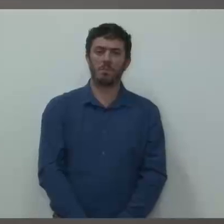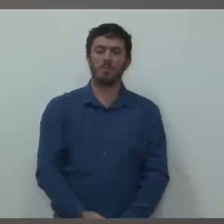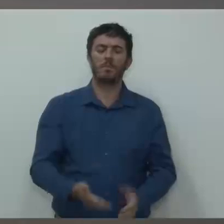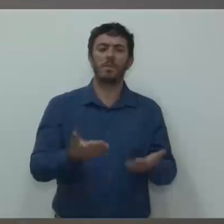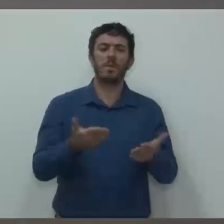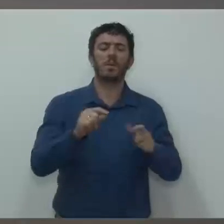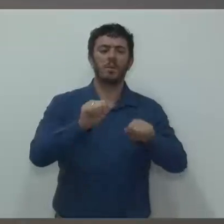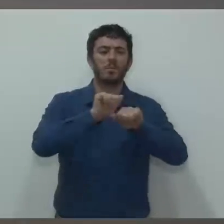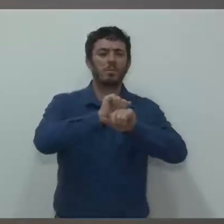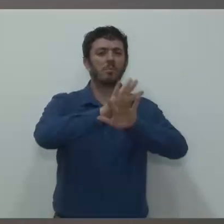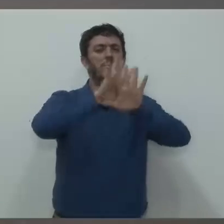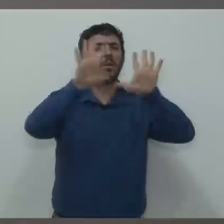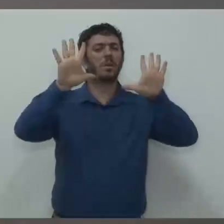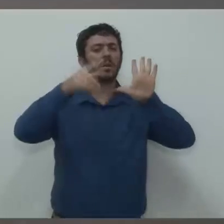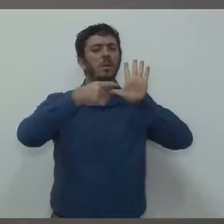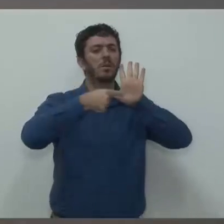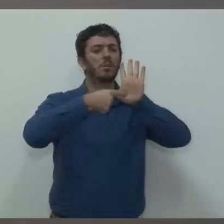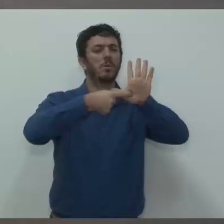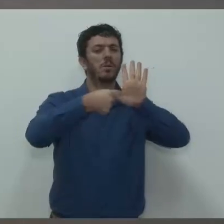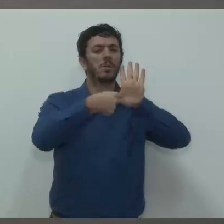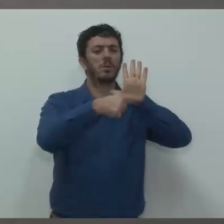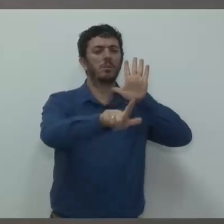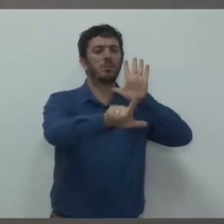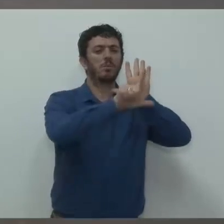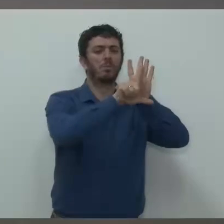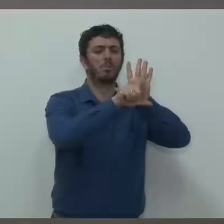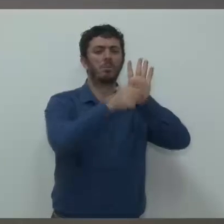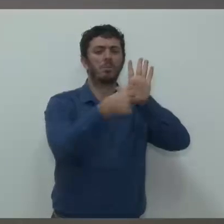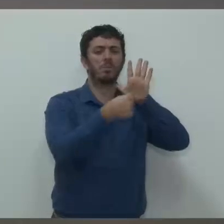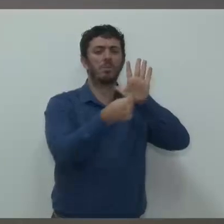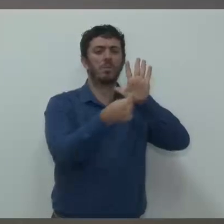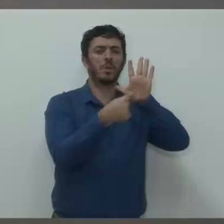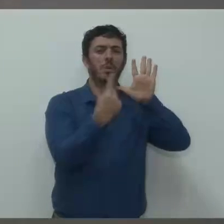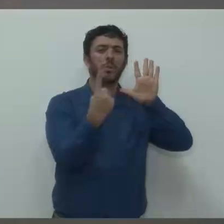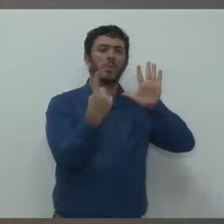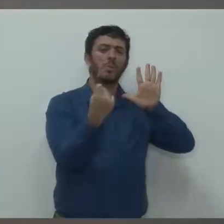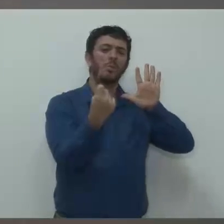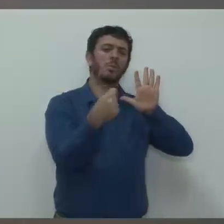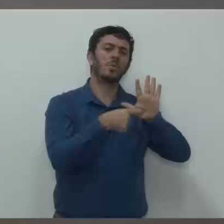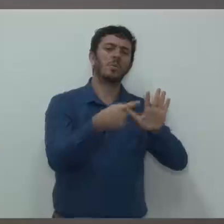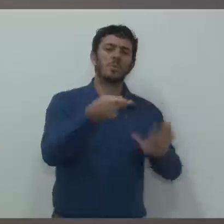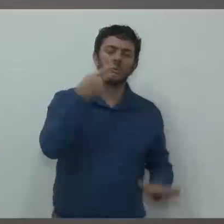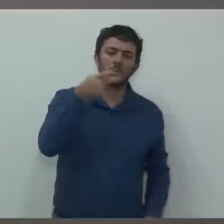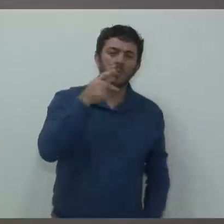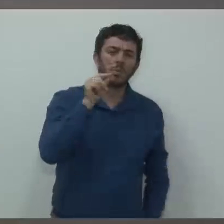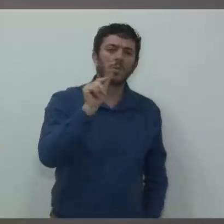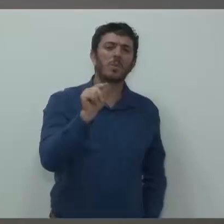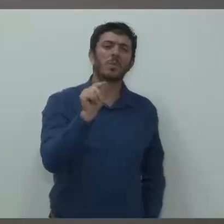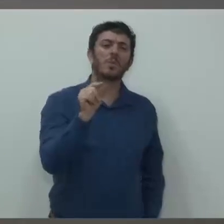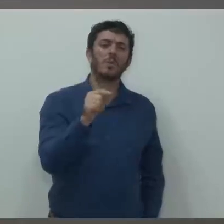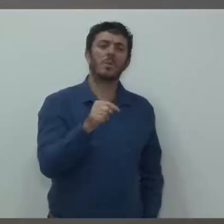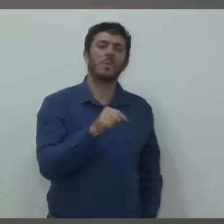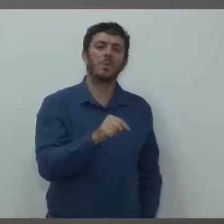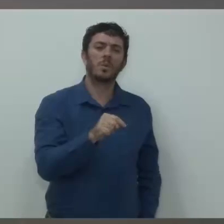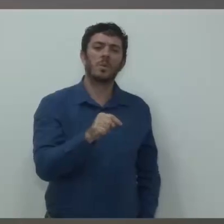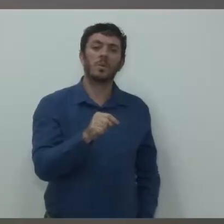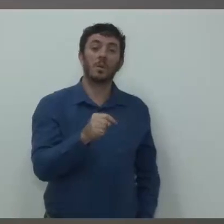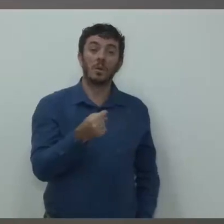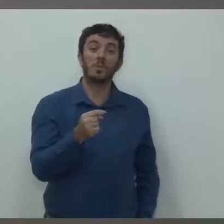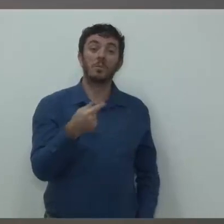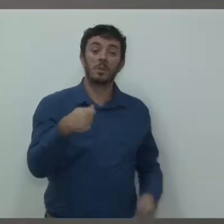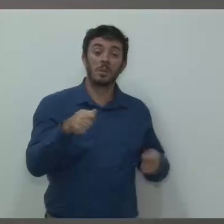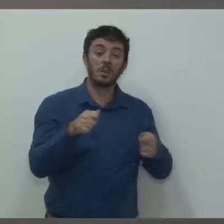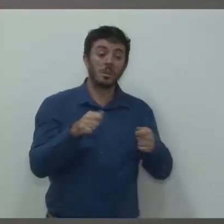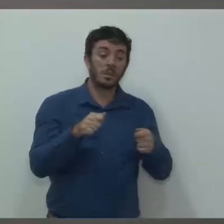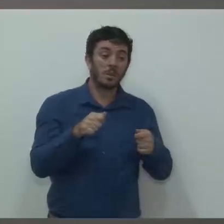o parágrafo único. Quais são os objetos de um plano diretor? Primeiro, o uso e ocupação do solo,